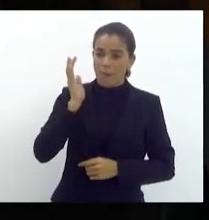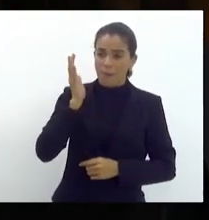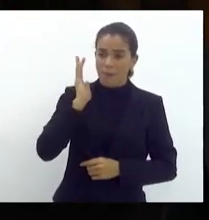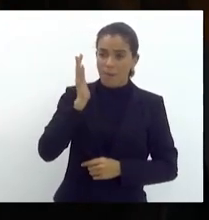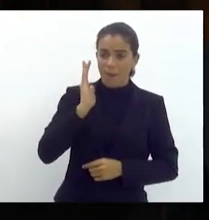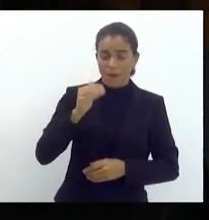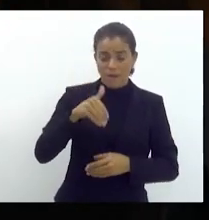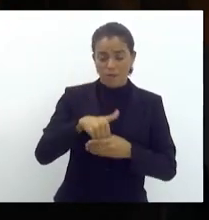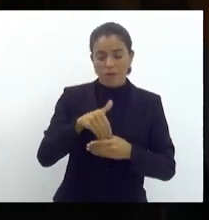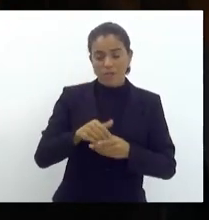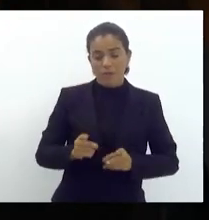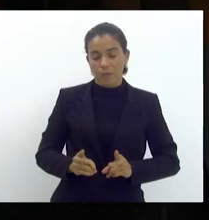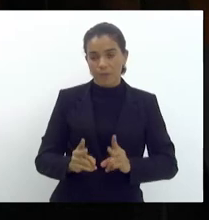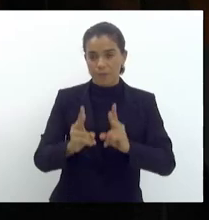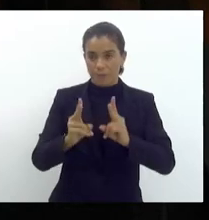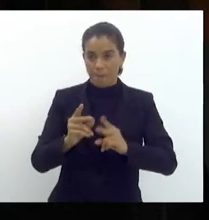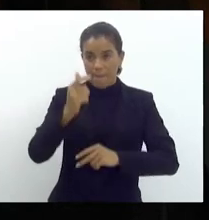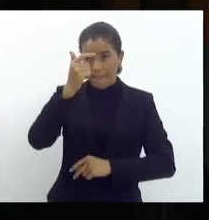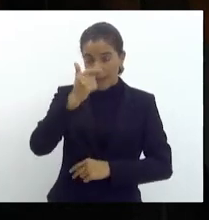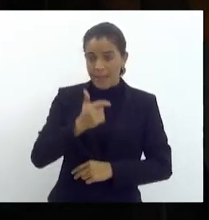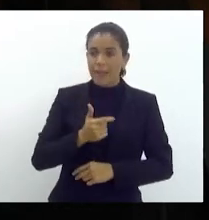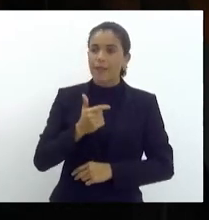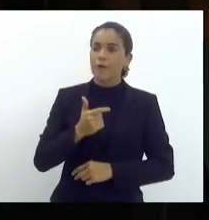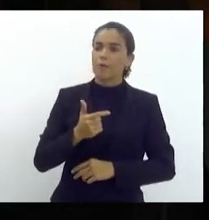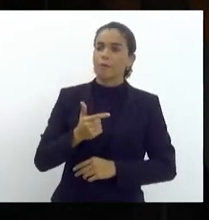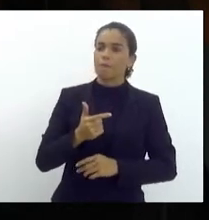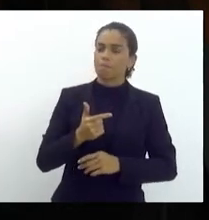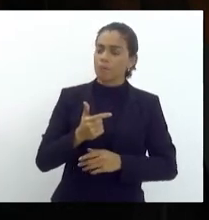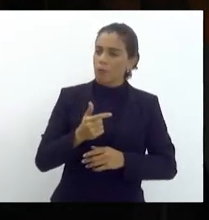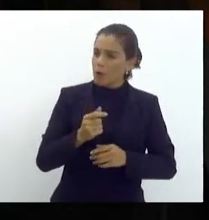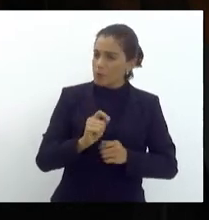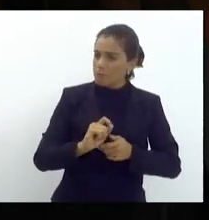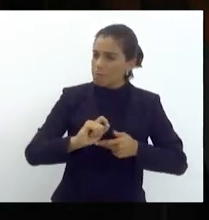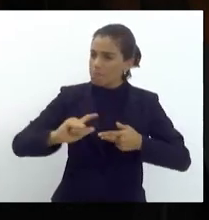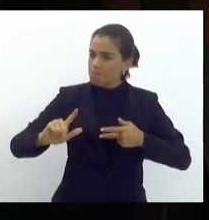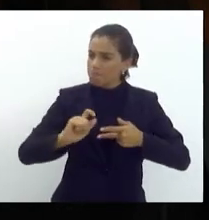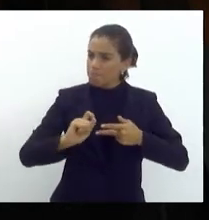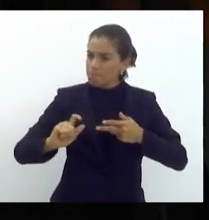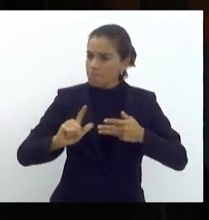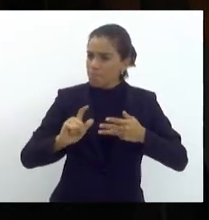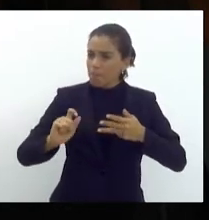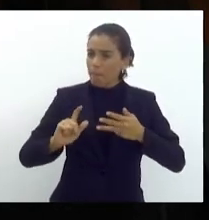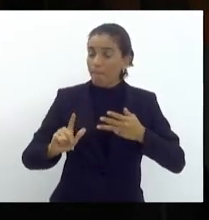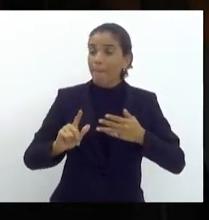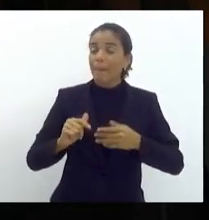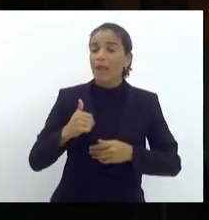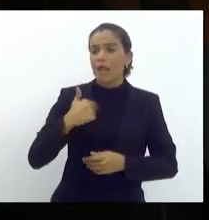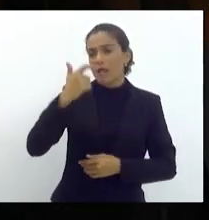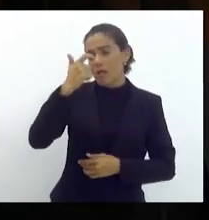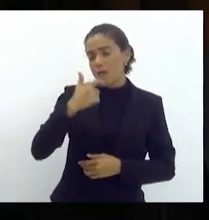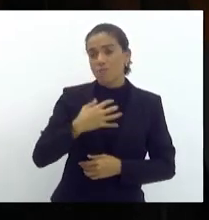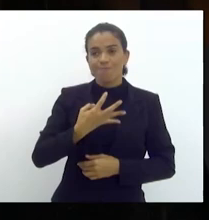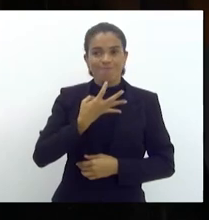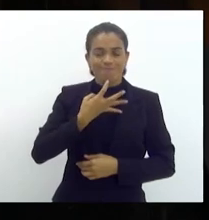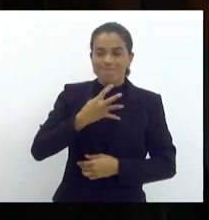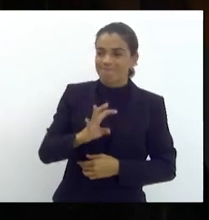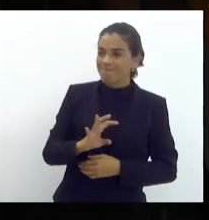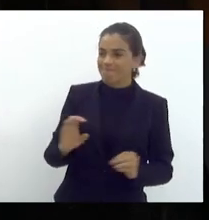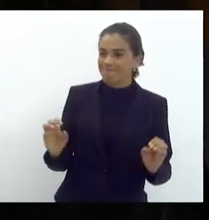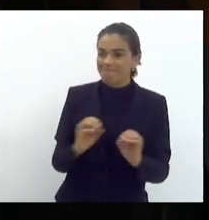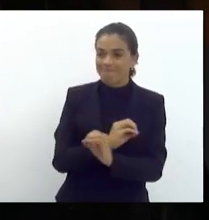continuou eu quando produzia os destaques Eu não conhecia